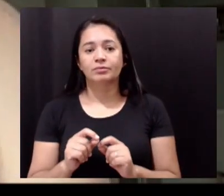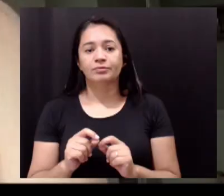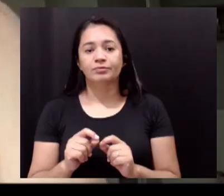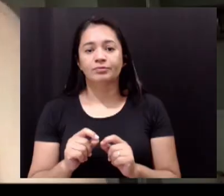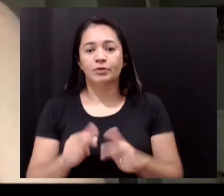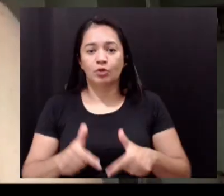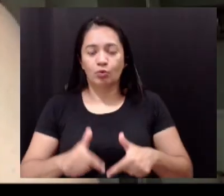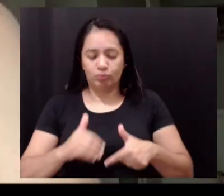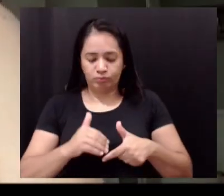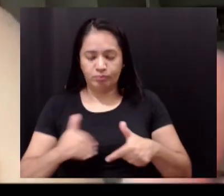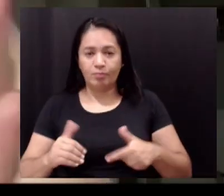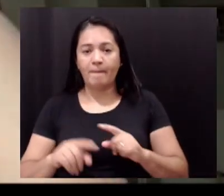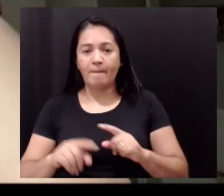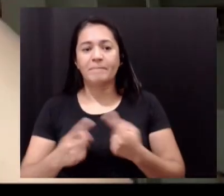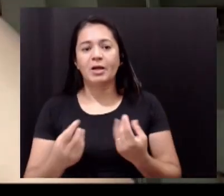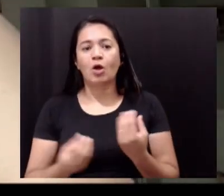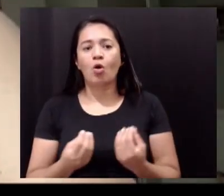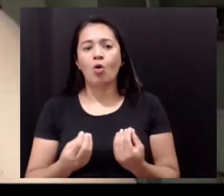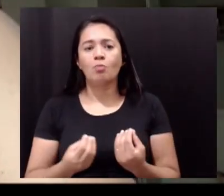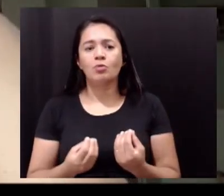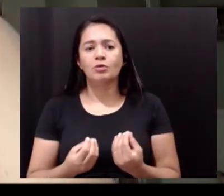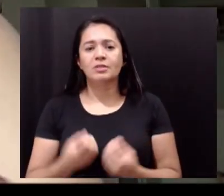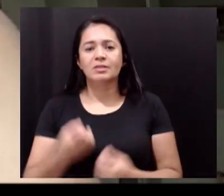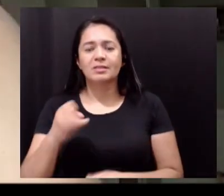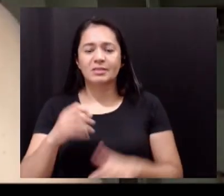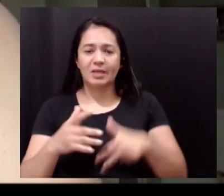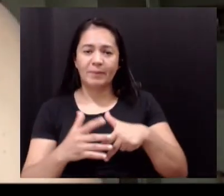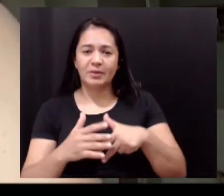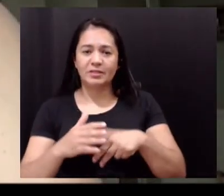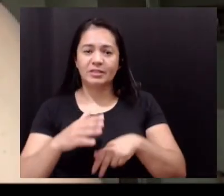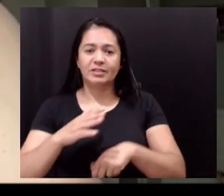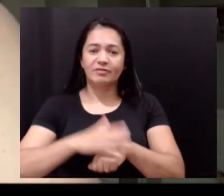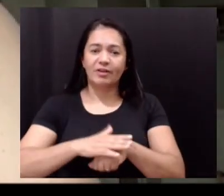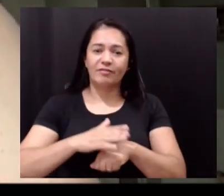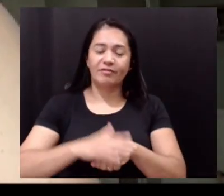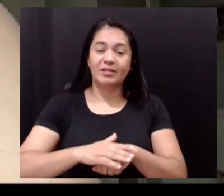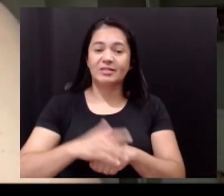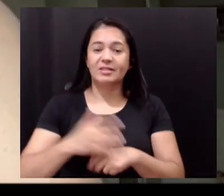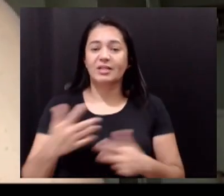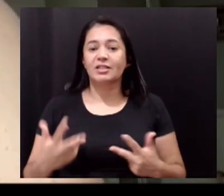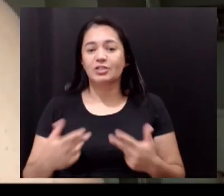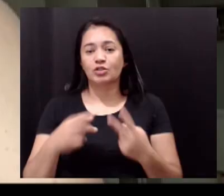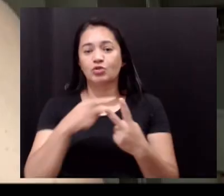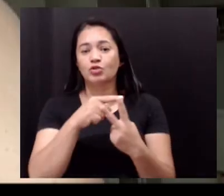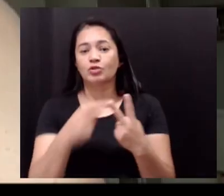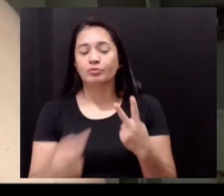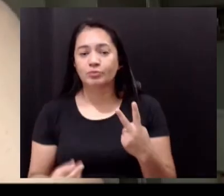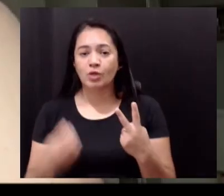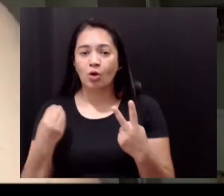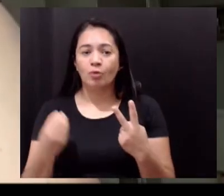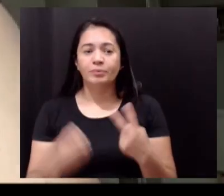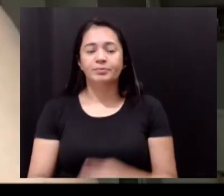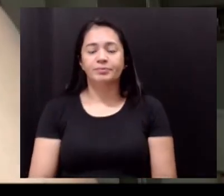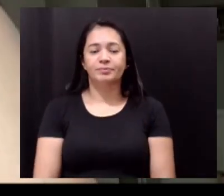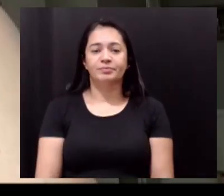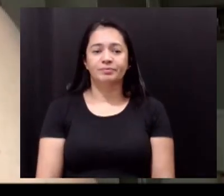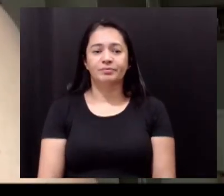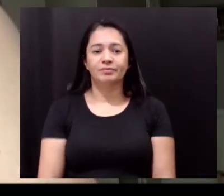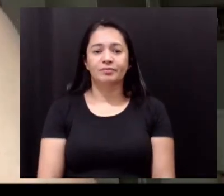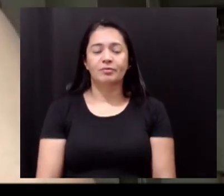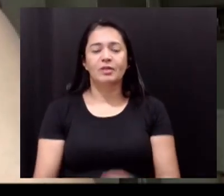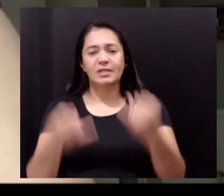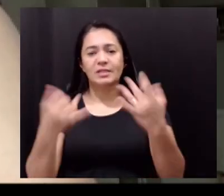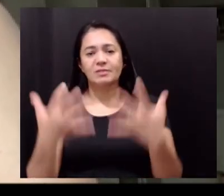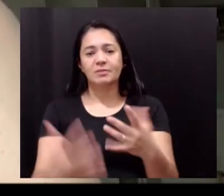vai determinar se essa paciente vai fazer uma conização ou uma traquelectomia? O que determina é justamente aqueles